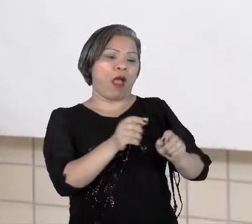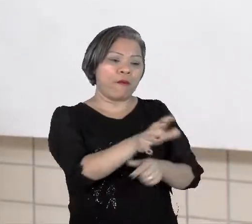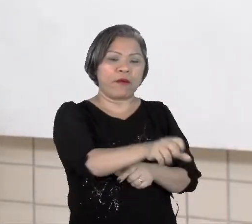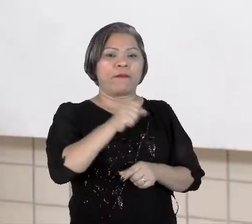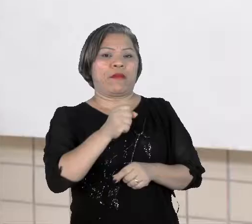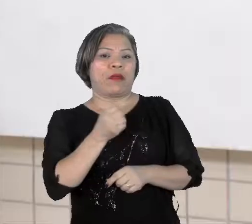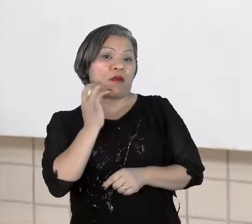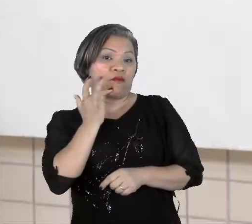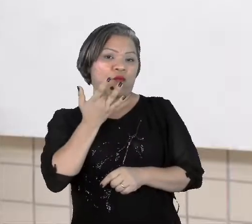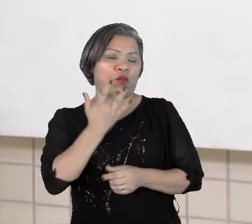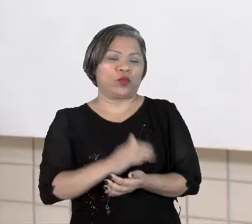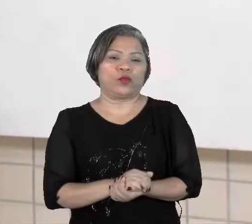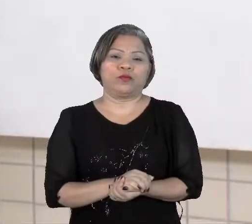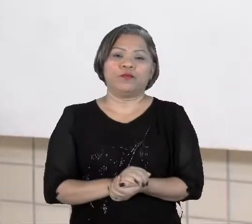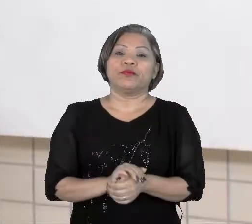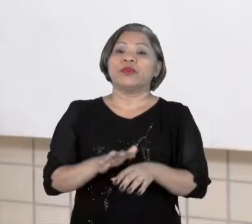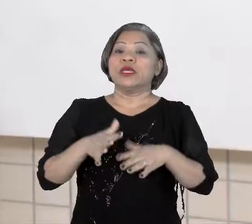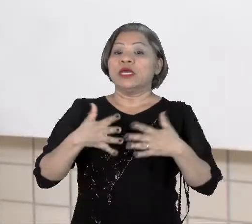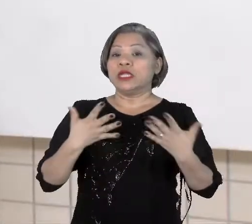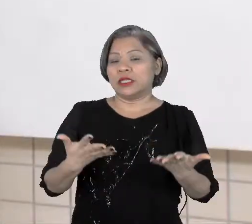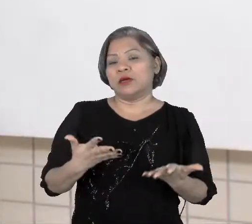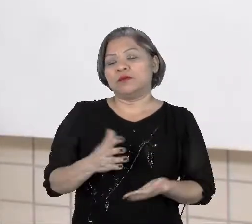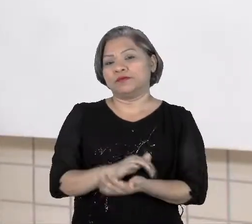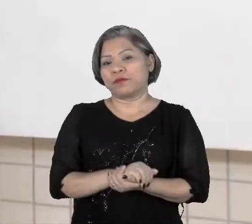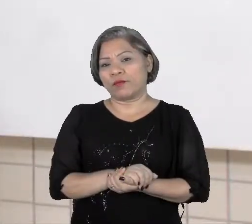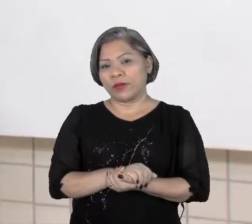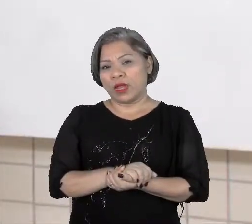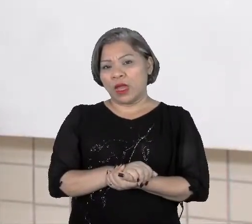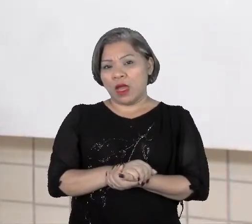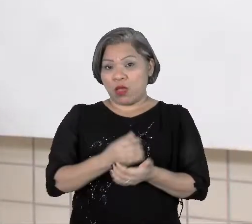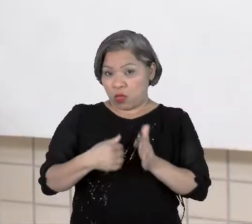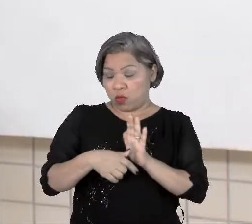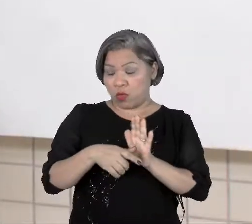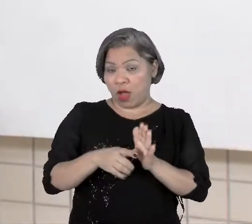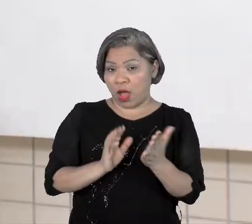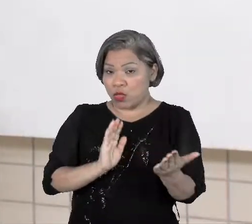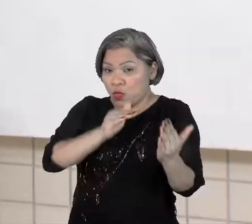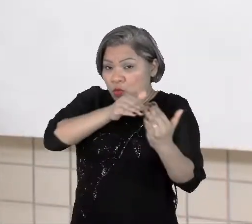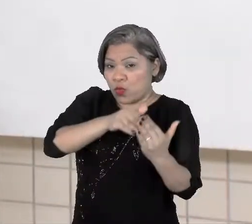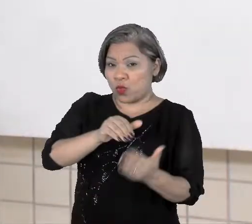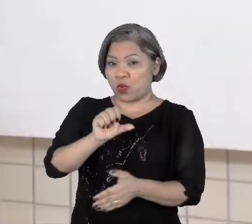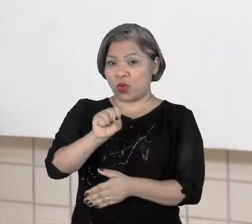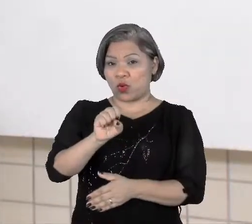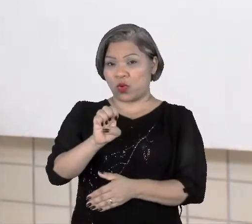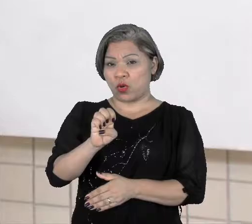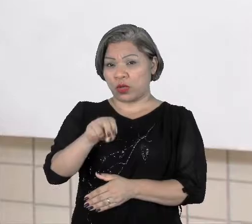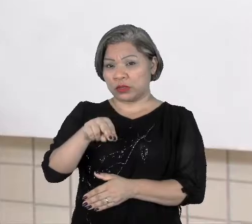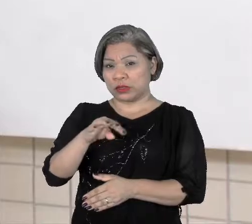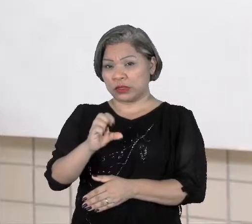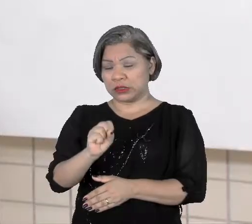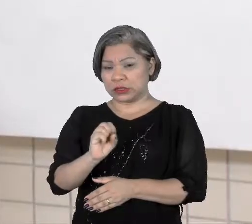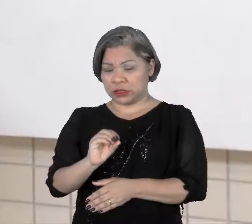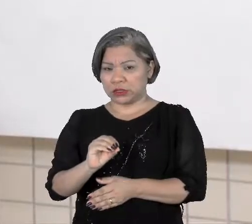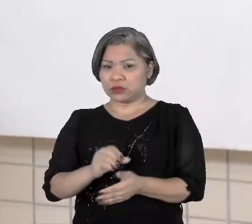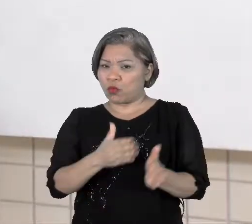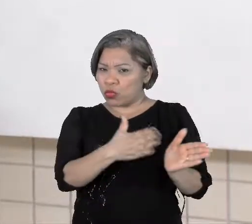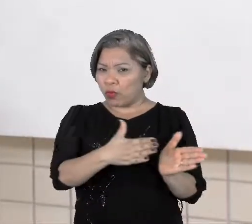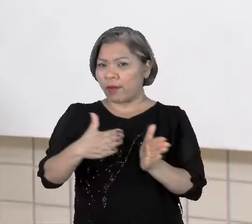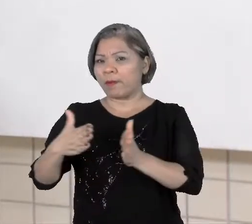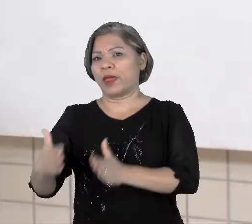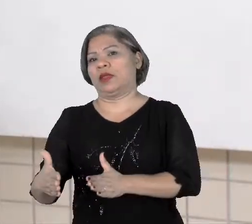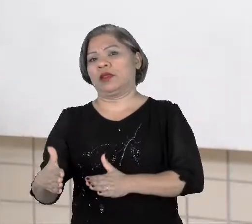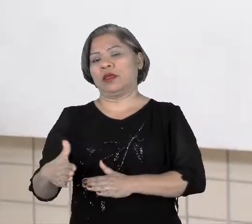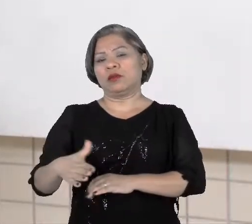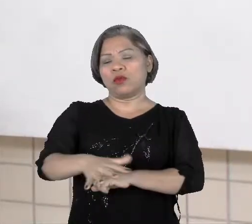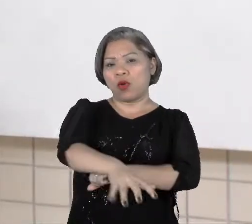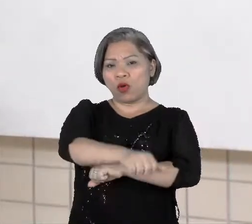atualmente, segundo o último censo, ela possui 10.000 habitantes. Mas durante o período do ciclo do ouro, durante o período colonial,